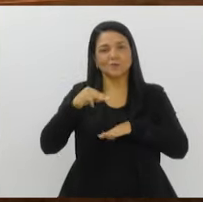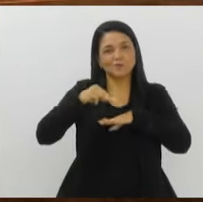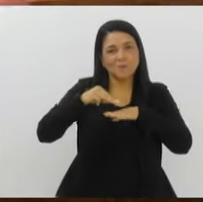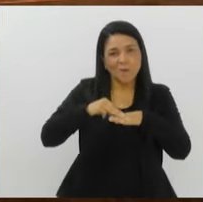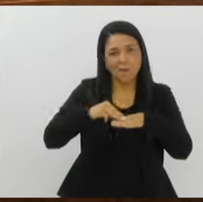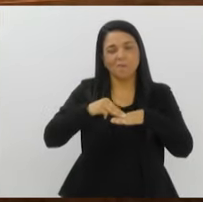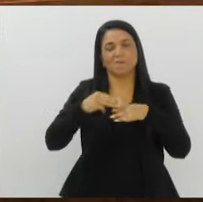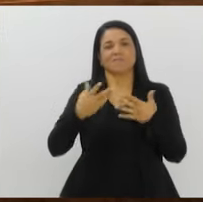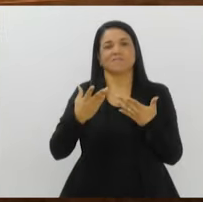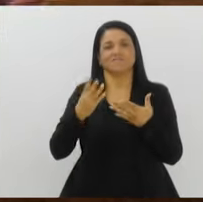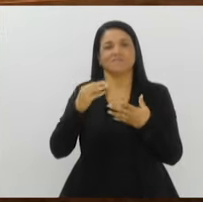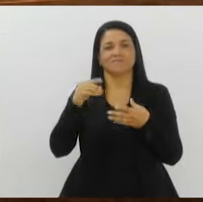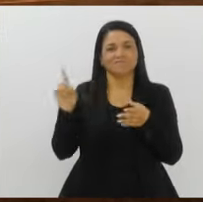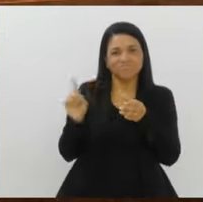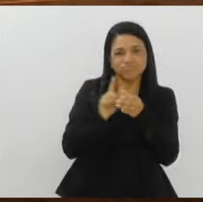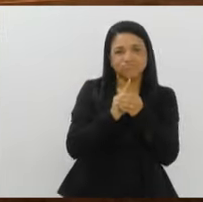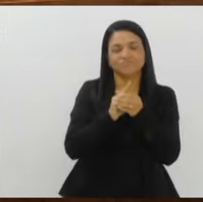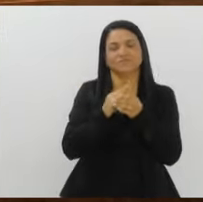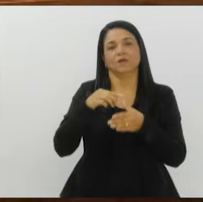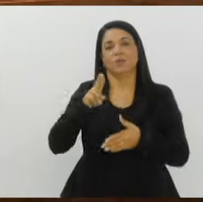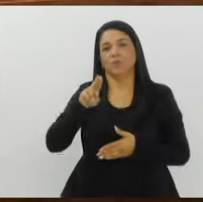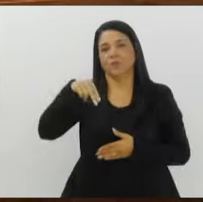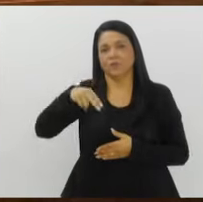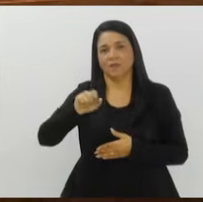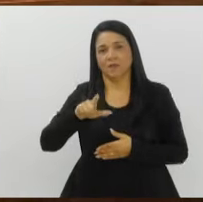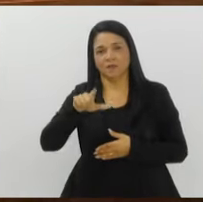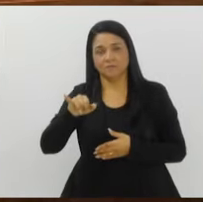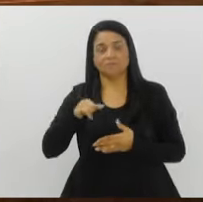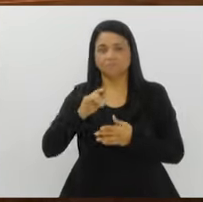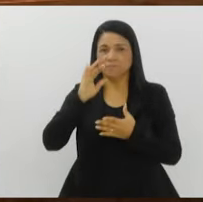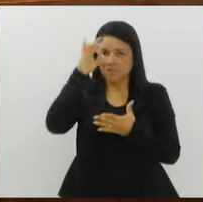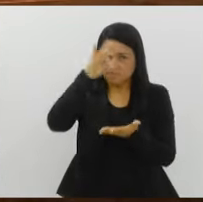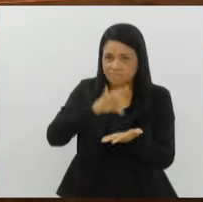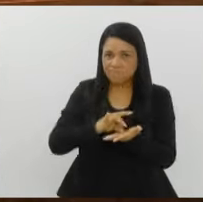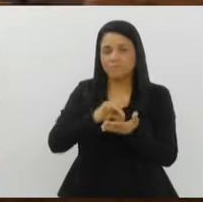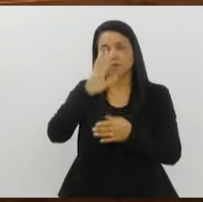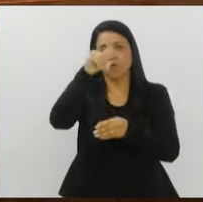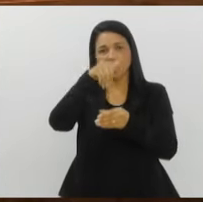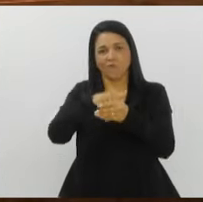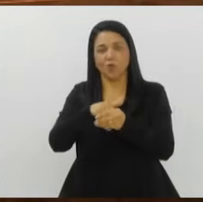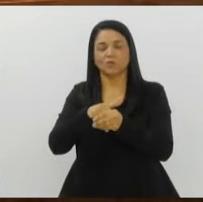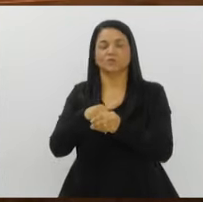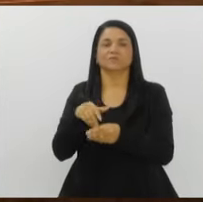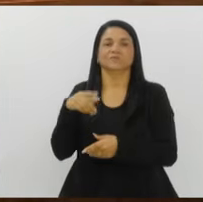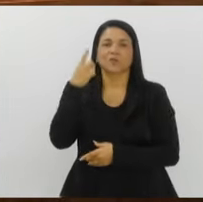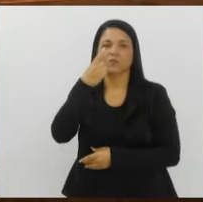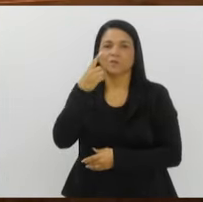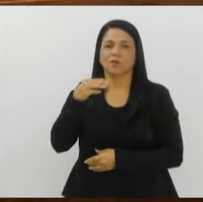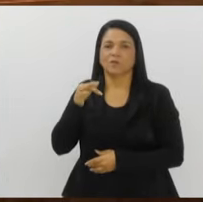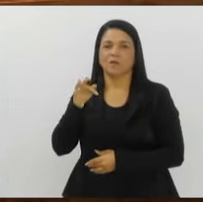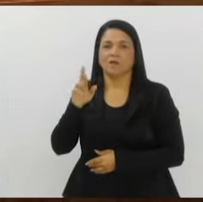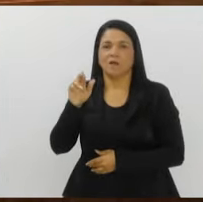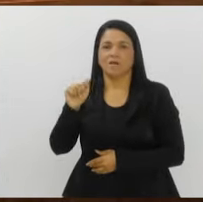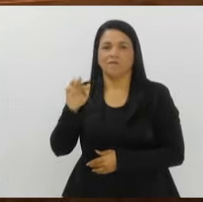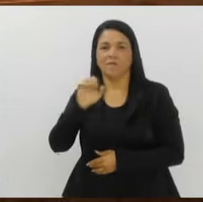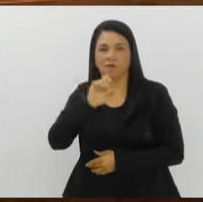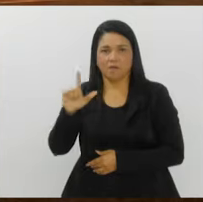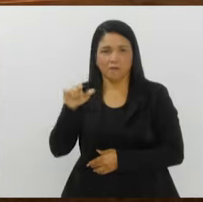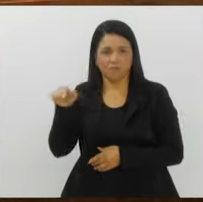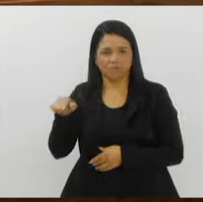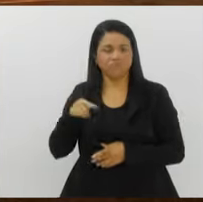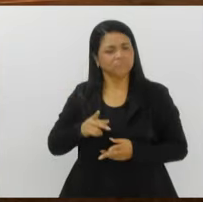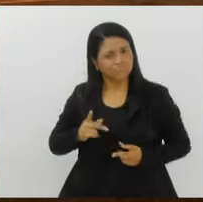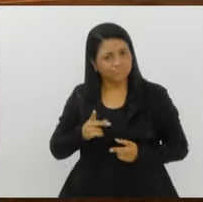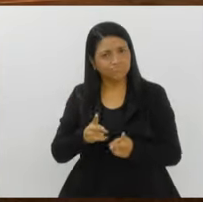UNALE e parabenizar, reafirmar meu voto no deputado Rafael Nobre. É um cara que mostra sempre